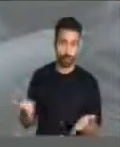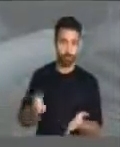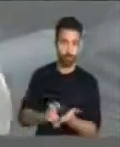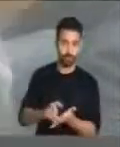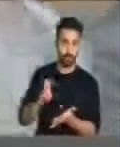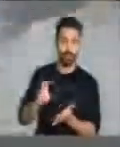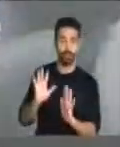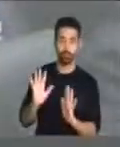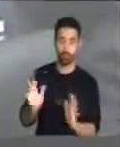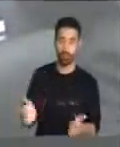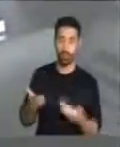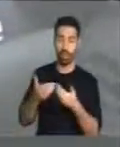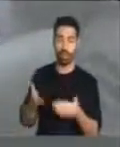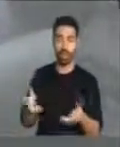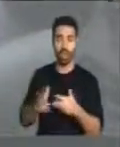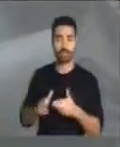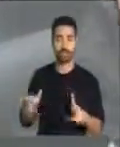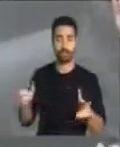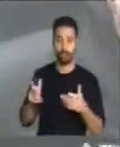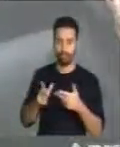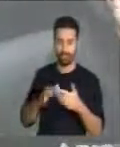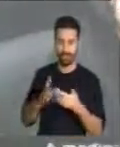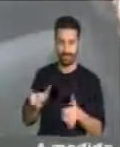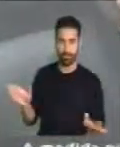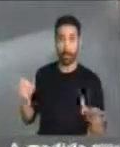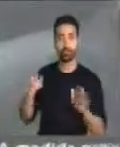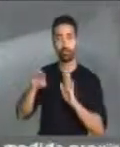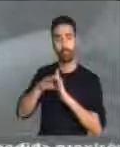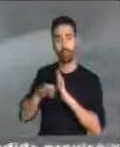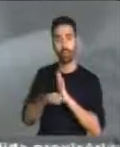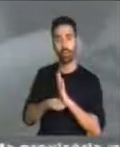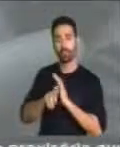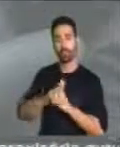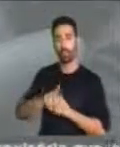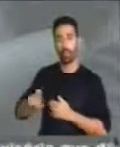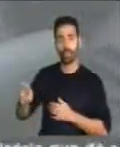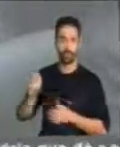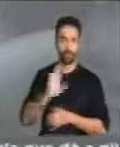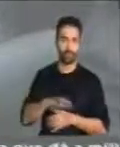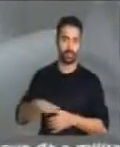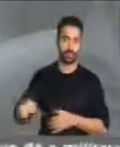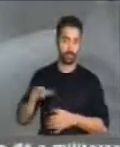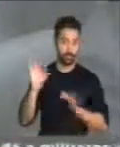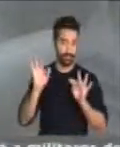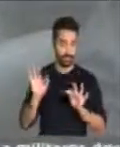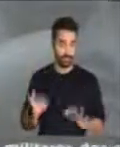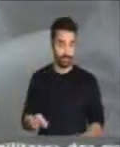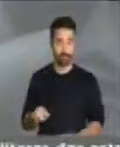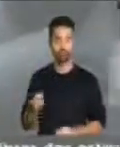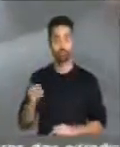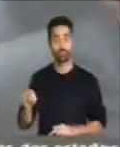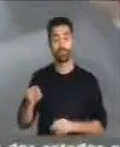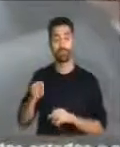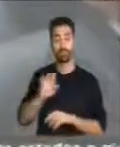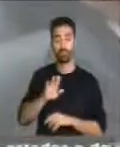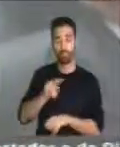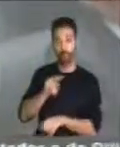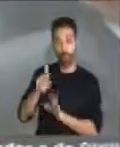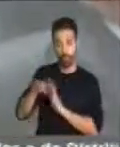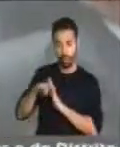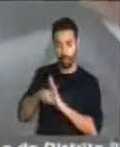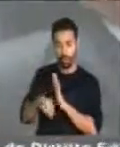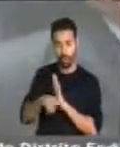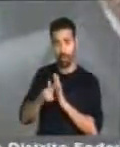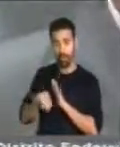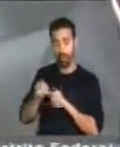pelo lançamento de um programa chamado Criança Feliz, um programa que vai cuidar